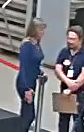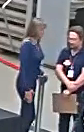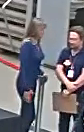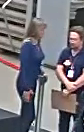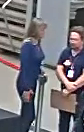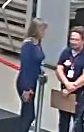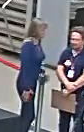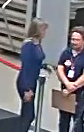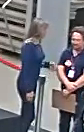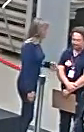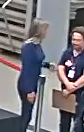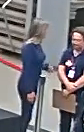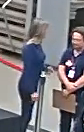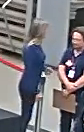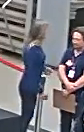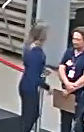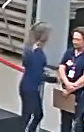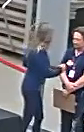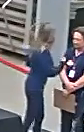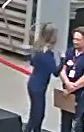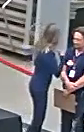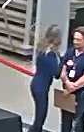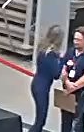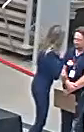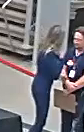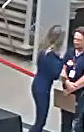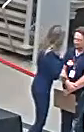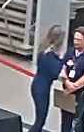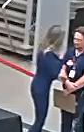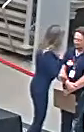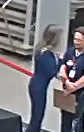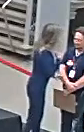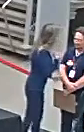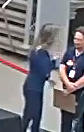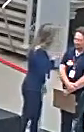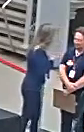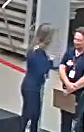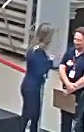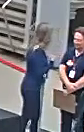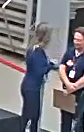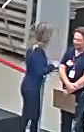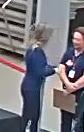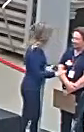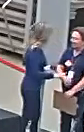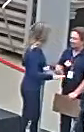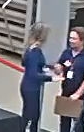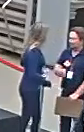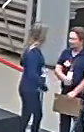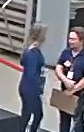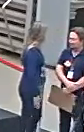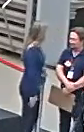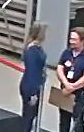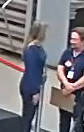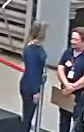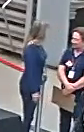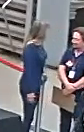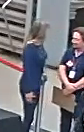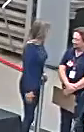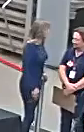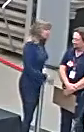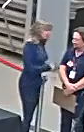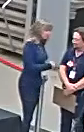ajudar eu saí de casa hoje às 6 horas para tomar meu banho para pegar o ônibus para vi de Divinópolis